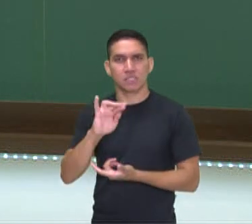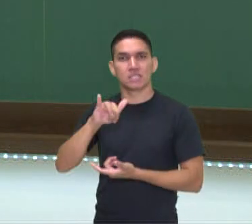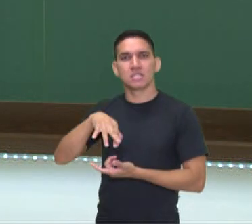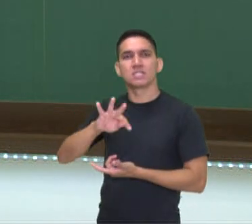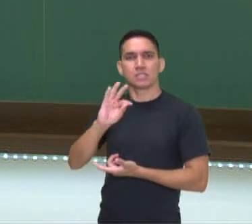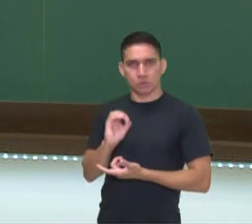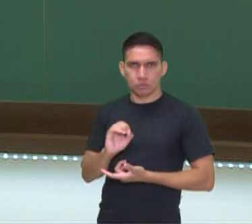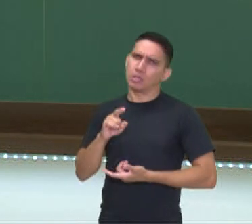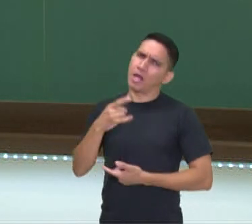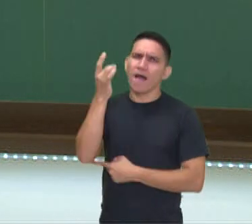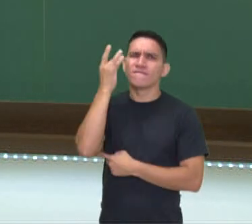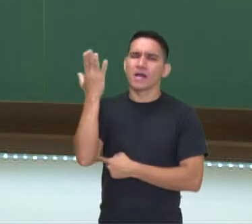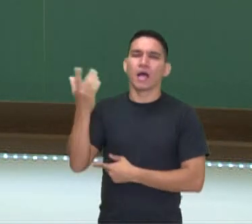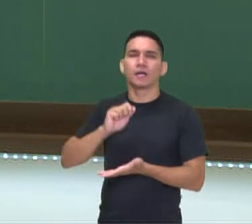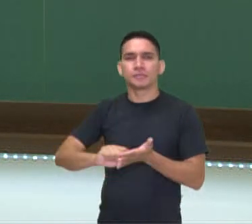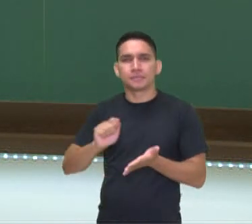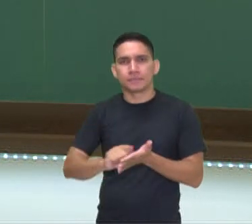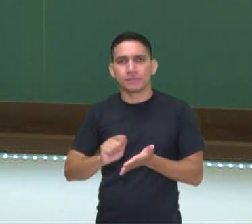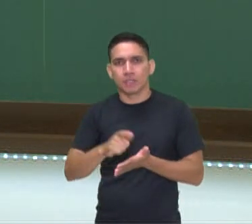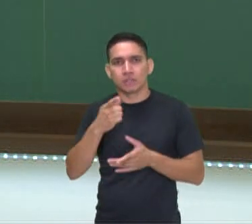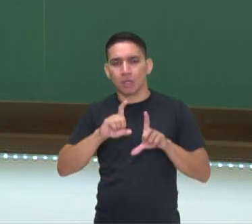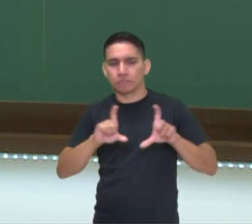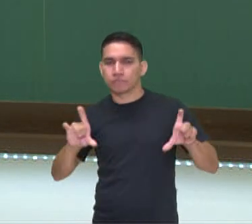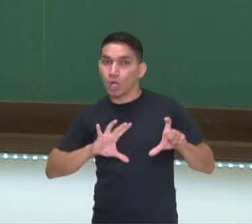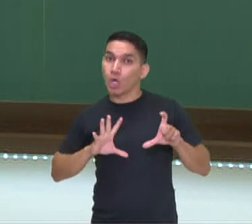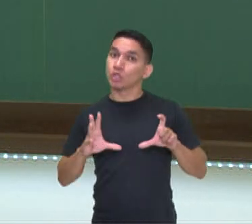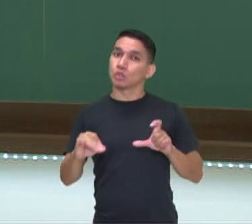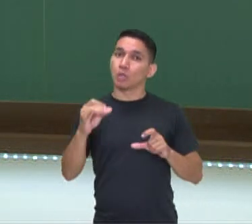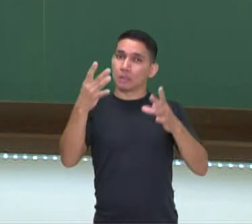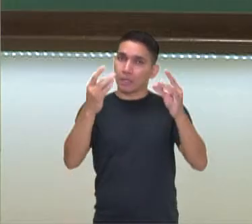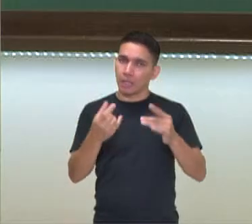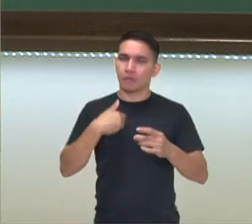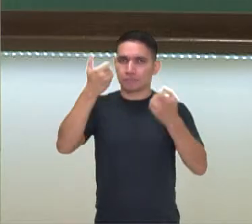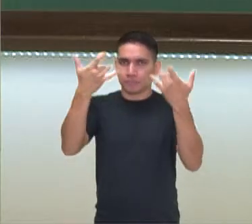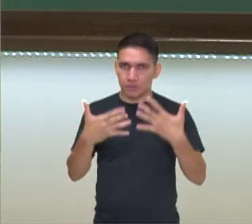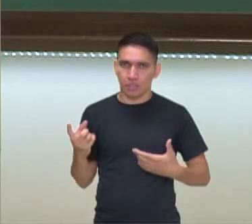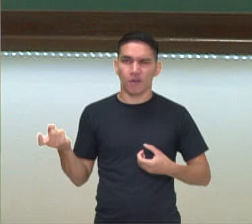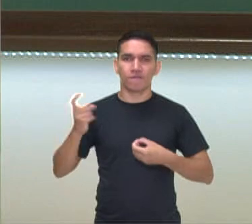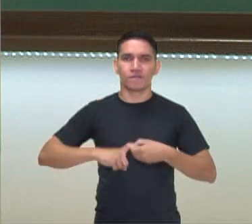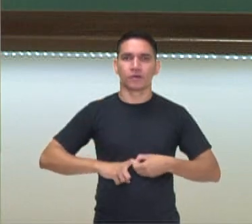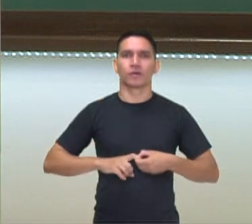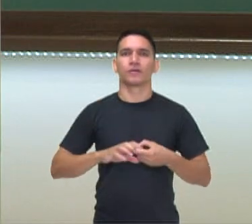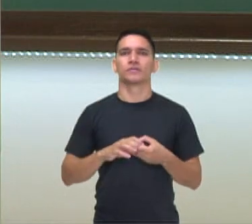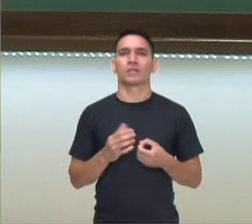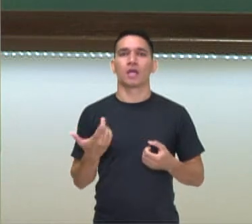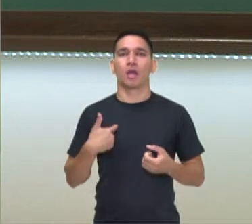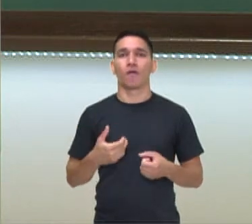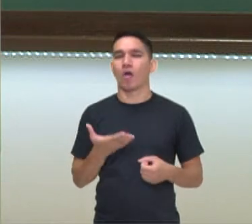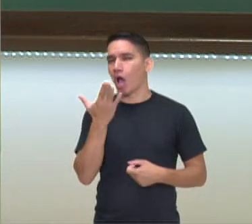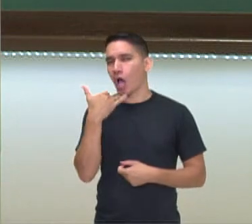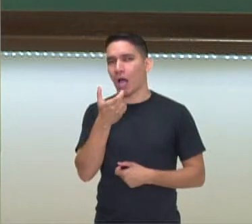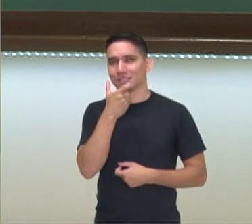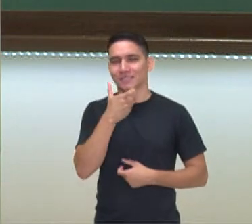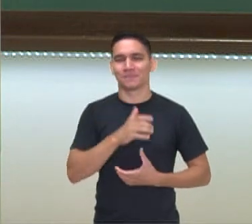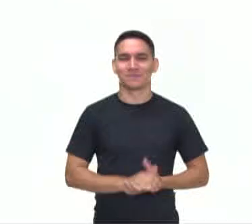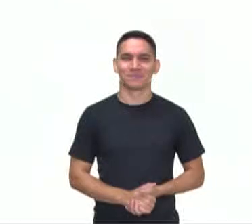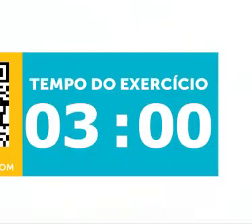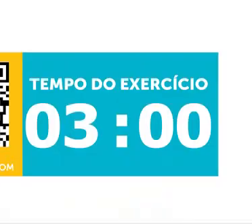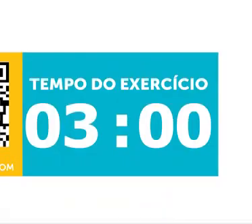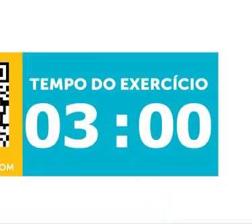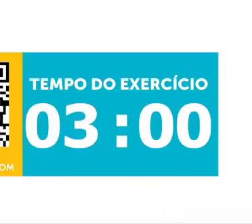Então, aquilo é facinho, escreve sucintamente tudo aquilo que eu falei e a gente já volta. Eu vou comer um biscoitinho e já volto.